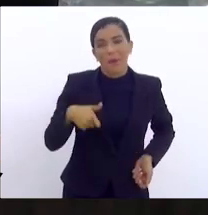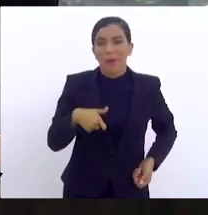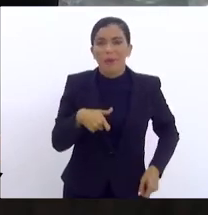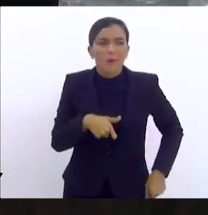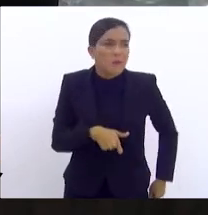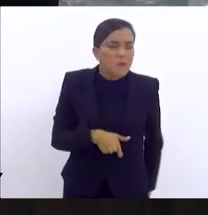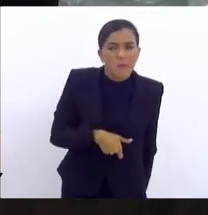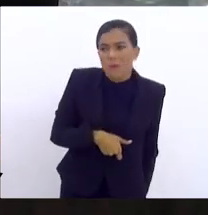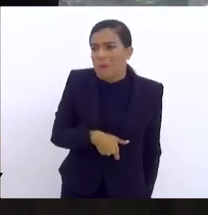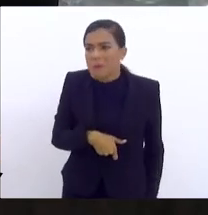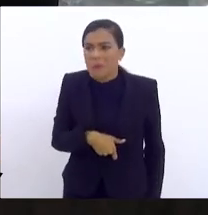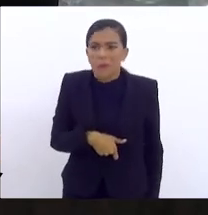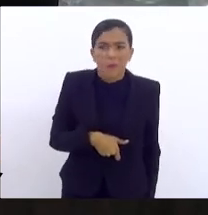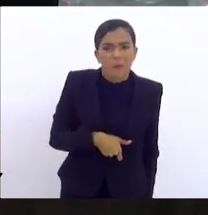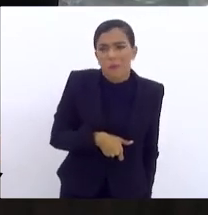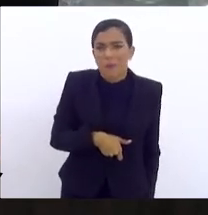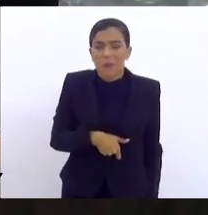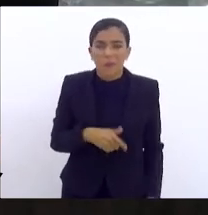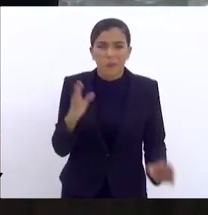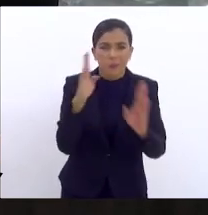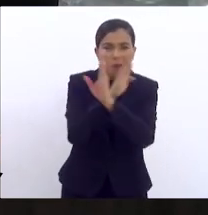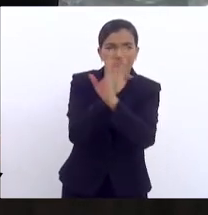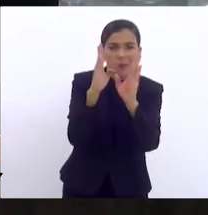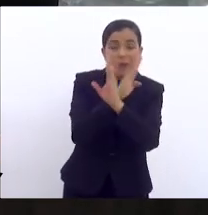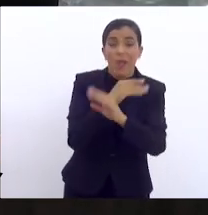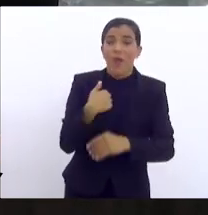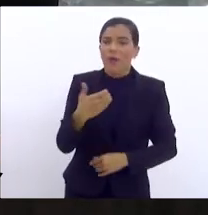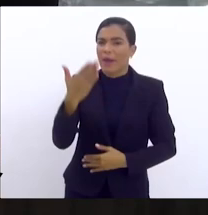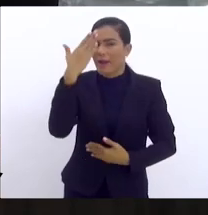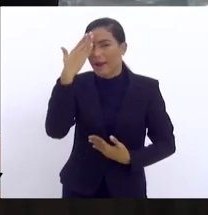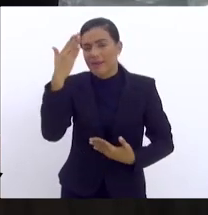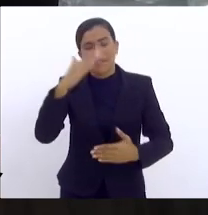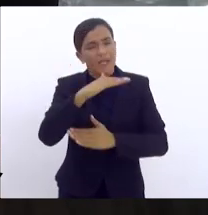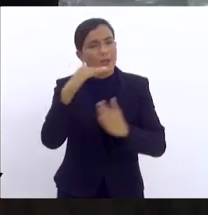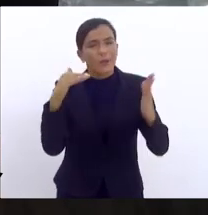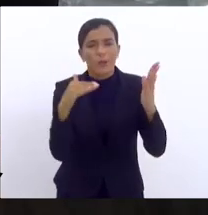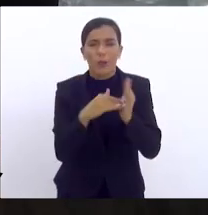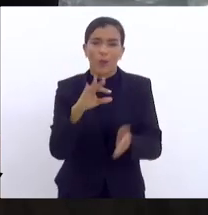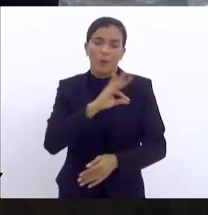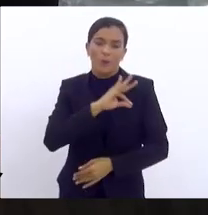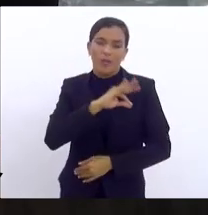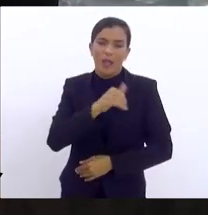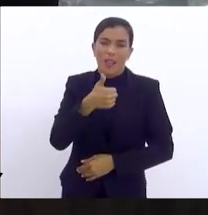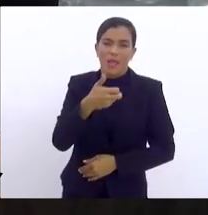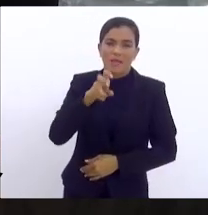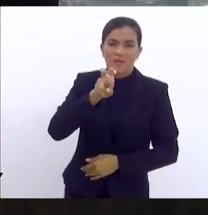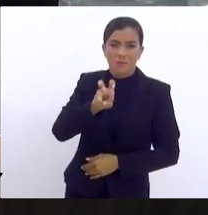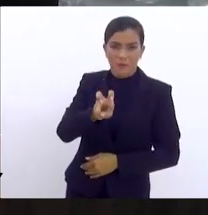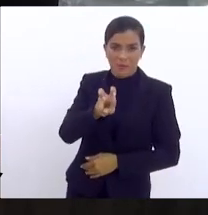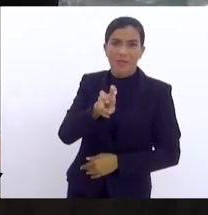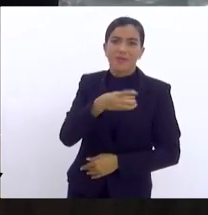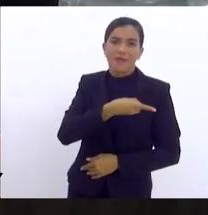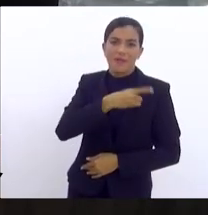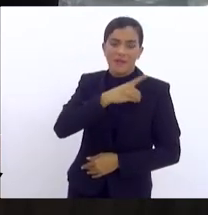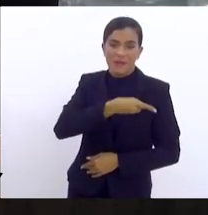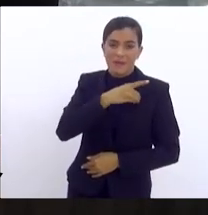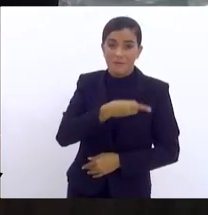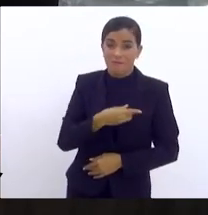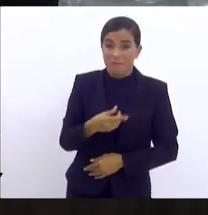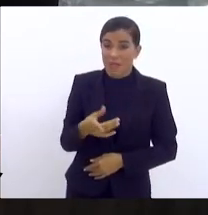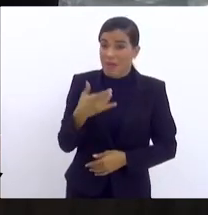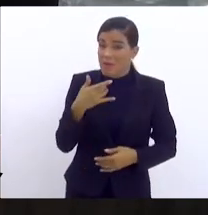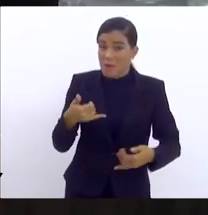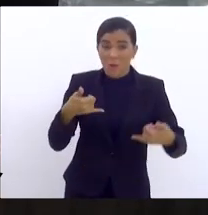e fiquei esperando ele subirem aonde eu quero agradecer a todos os policiais desse 15º prontamente liguei para sala foram